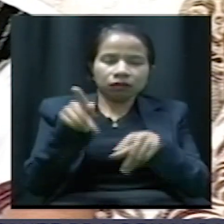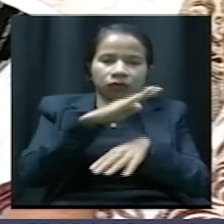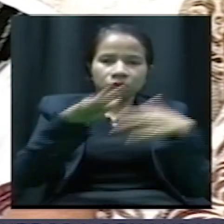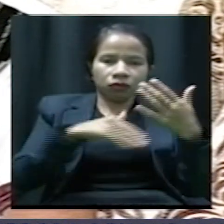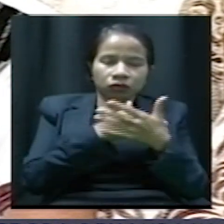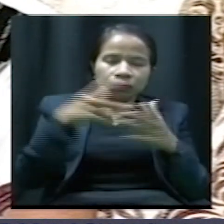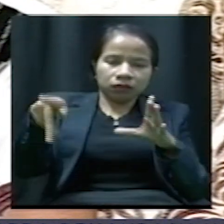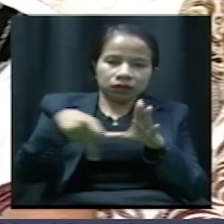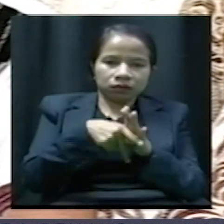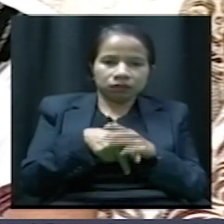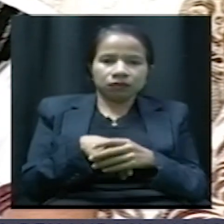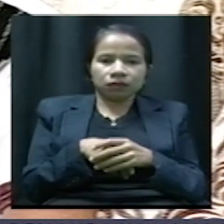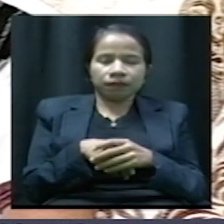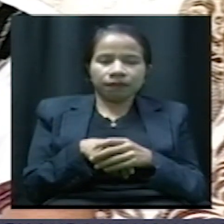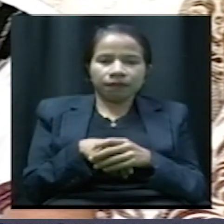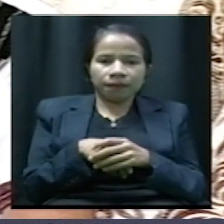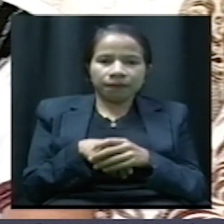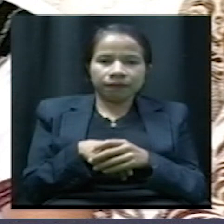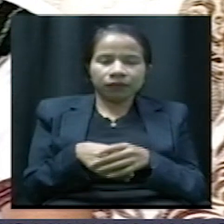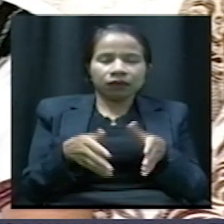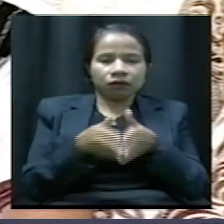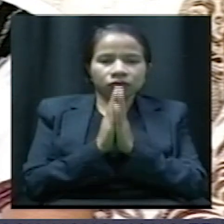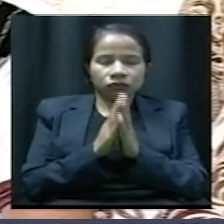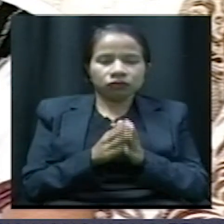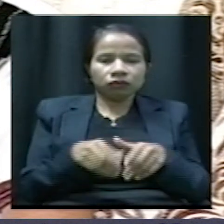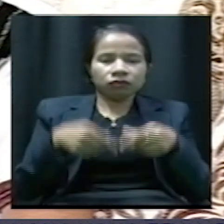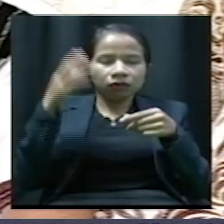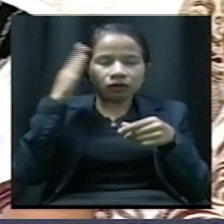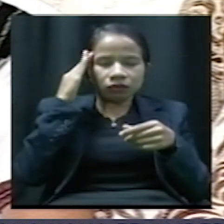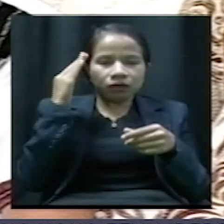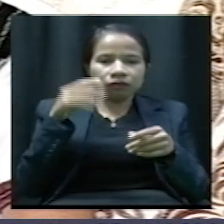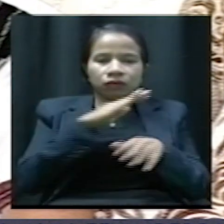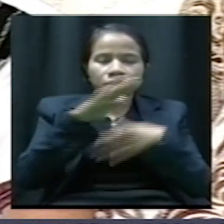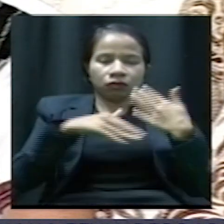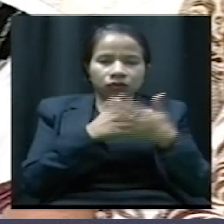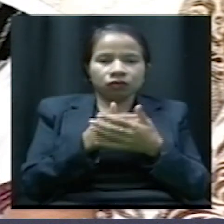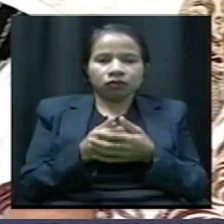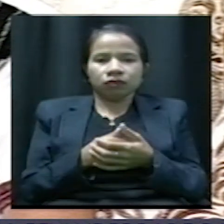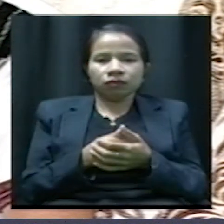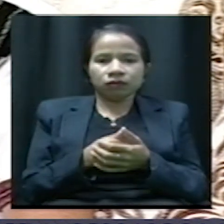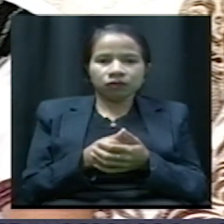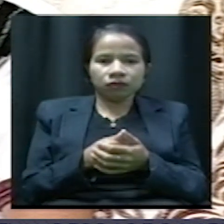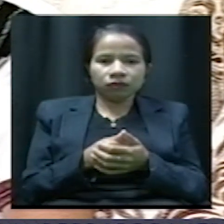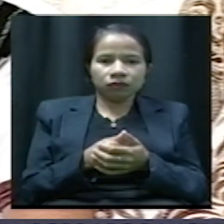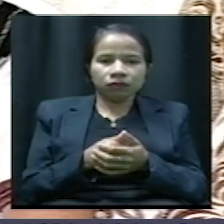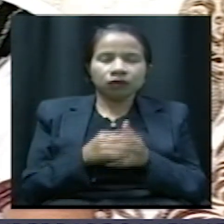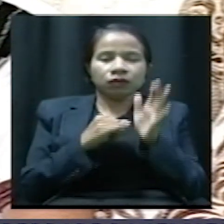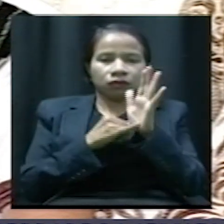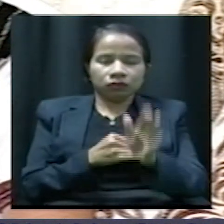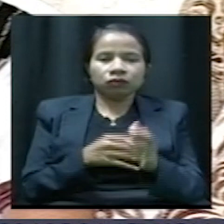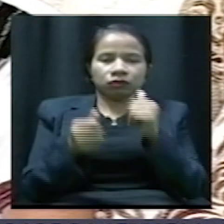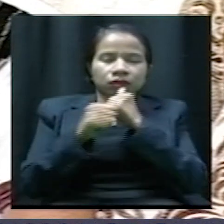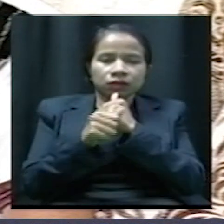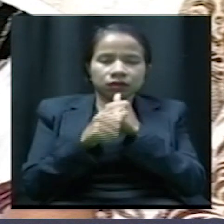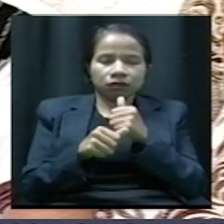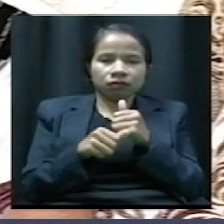mahut-hutu nia participação ene ba. Nune husu encoraja na fating hutu-hutu atu introduz ação rumo